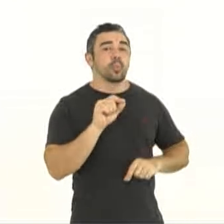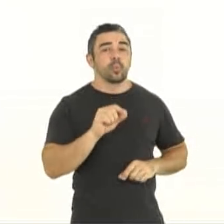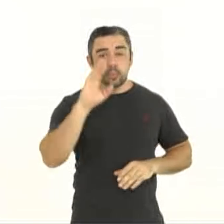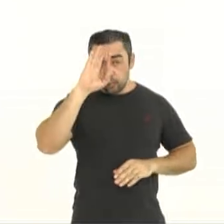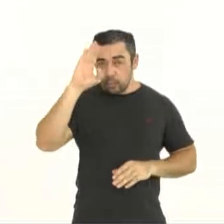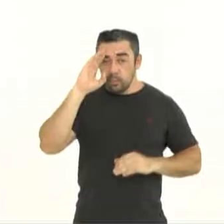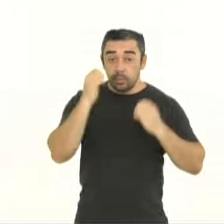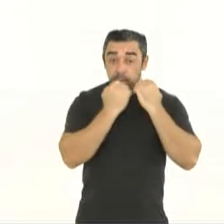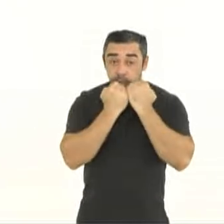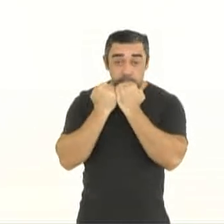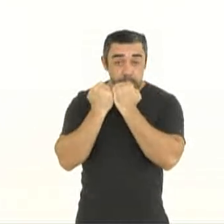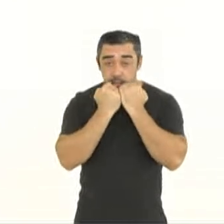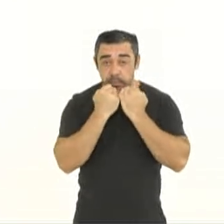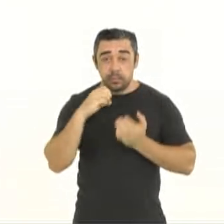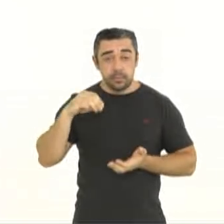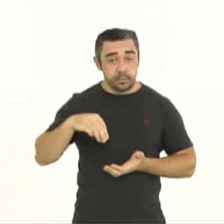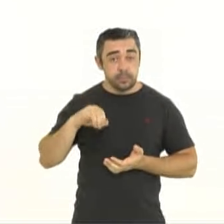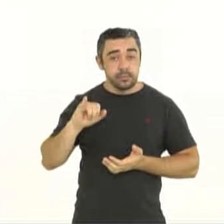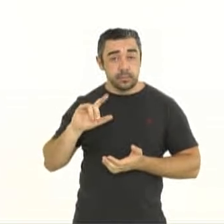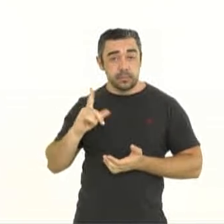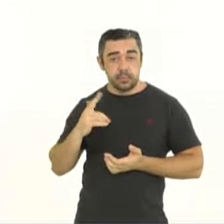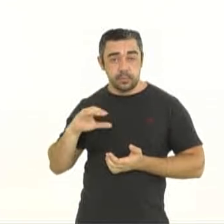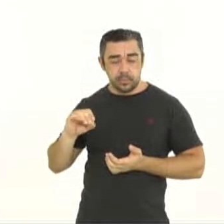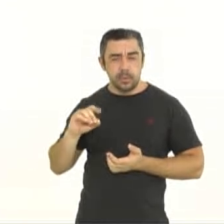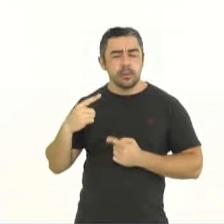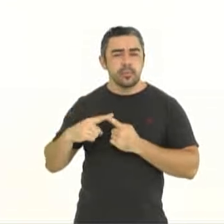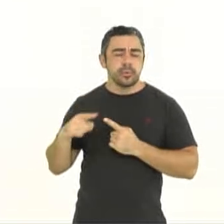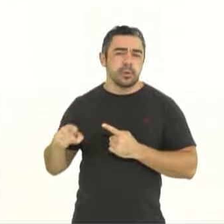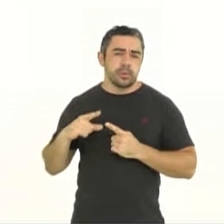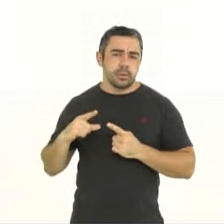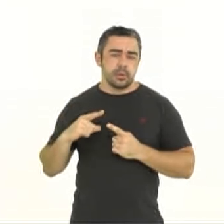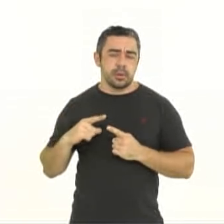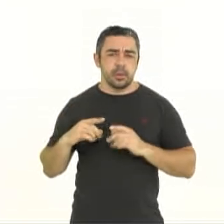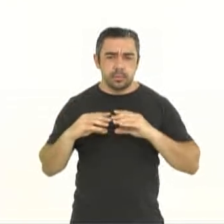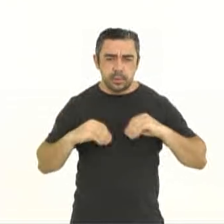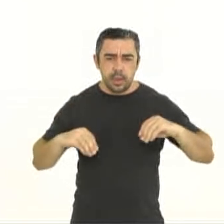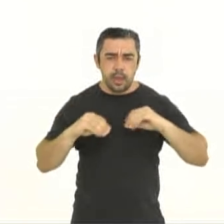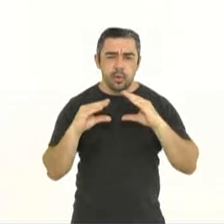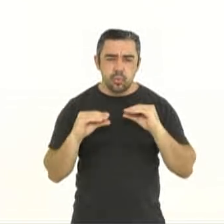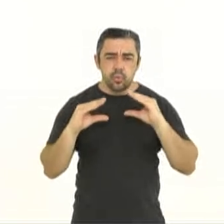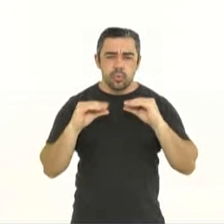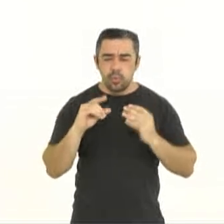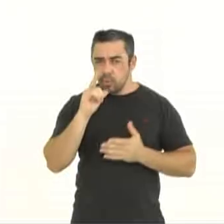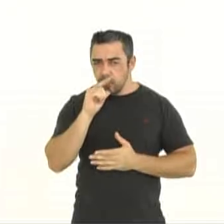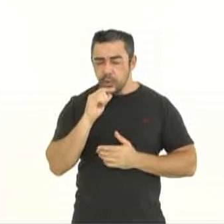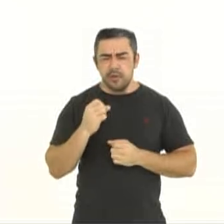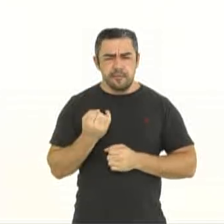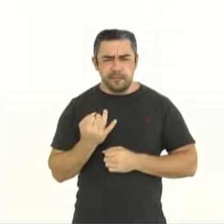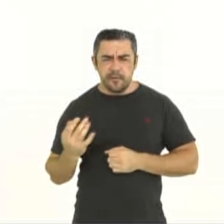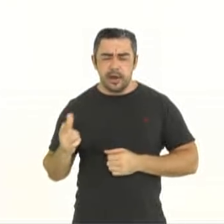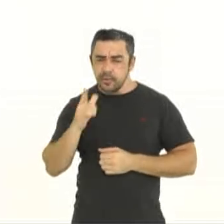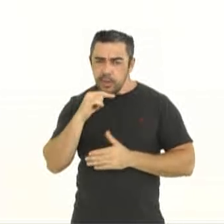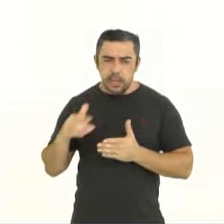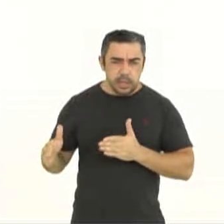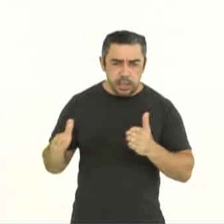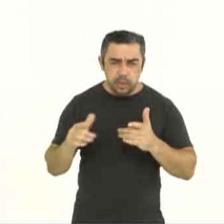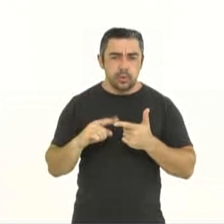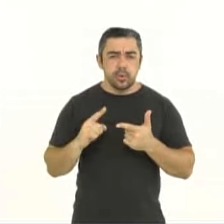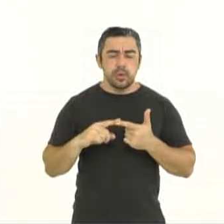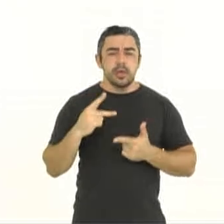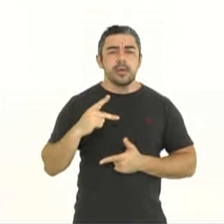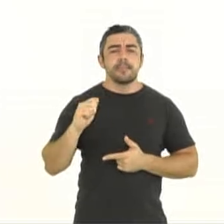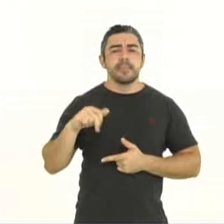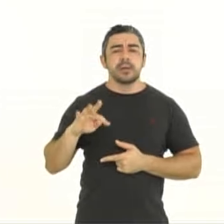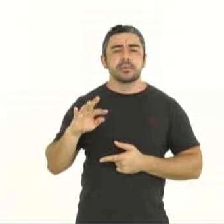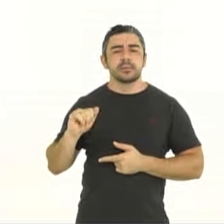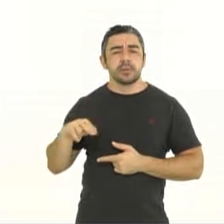milho. O ambiente úmido do Vale do México, com seus muitos lagos e pântanos, era bem pantaneiro a